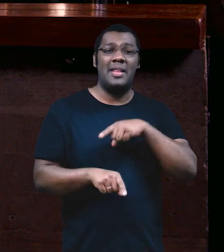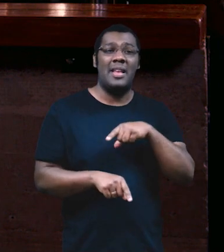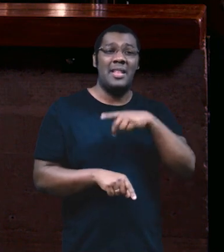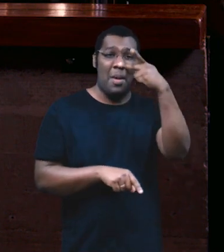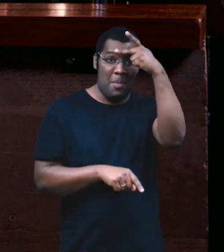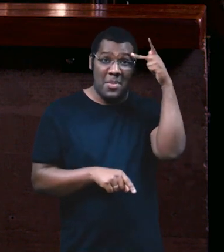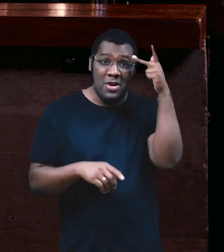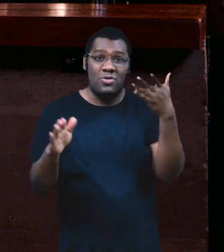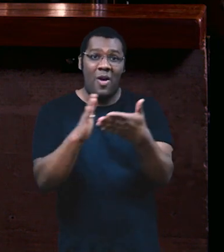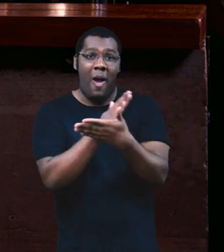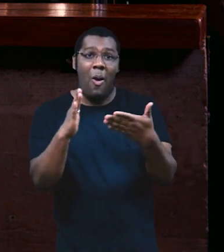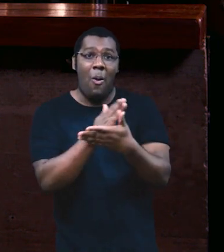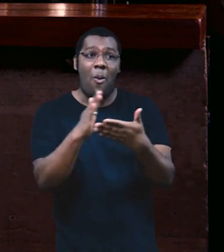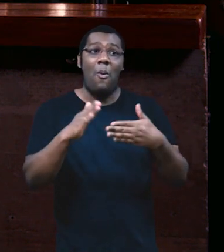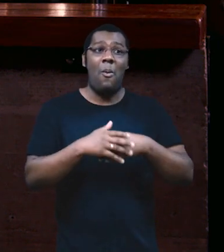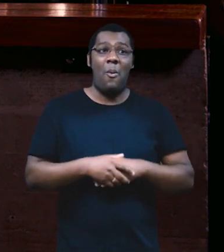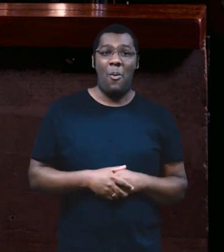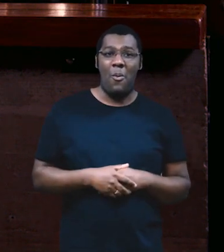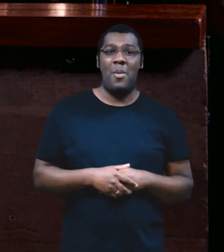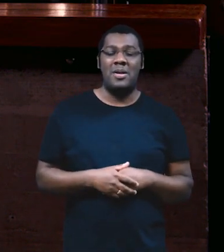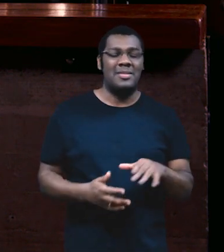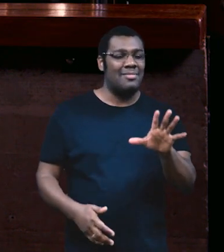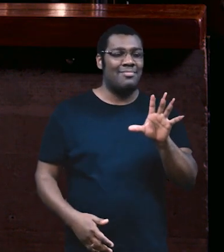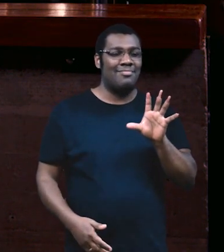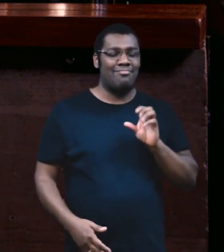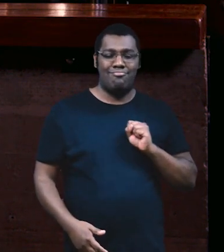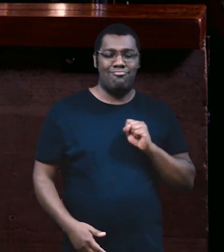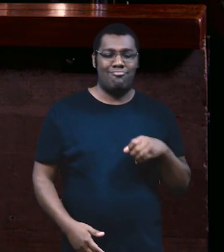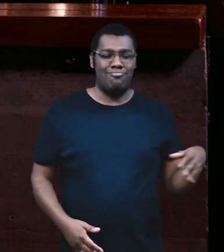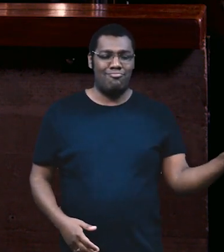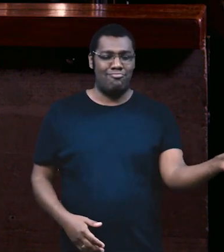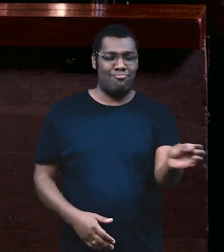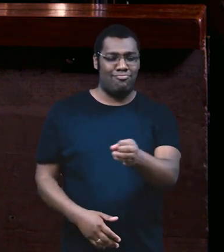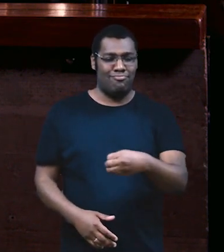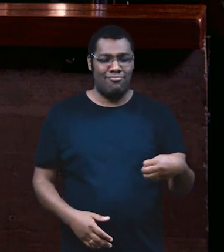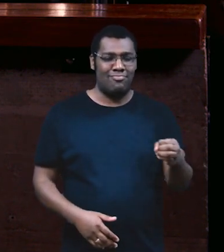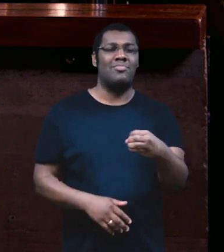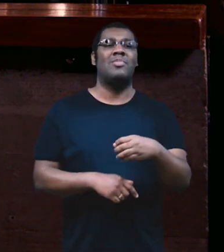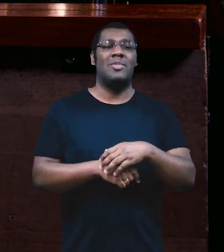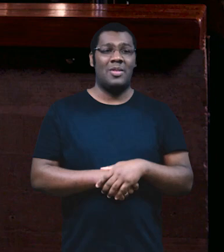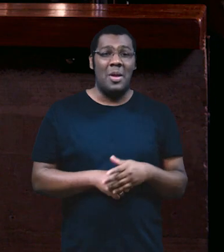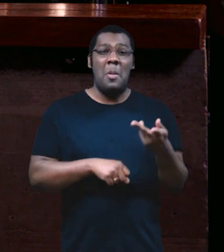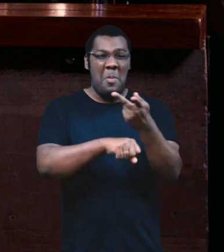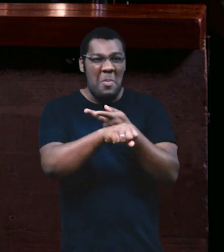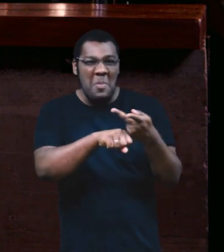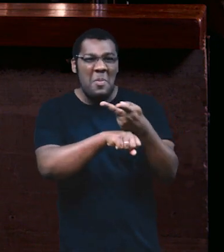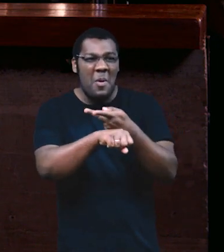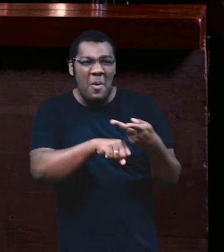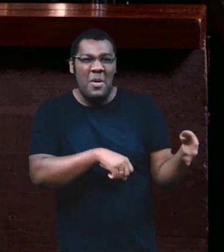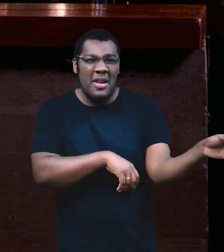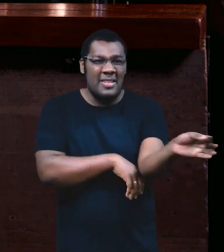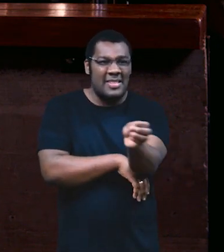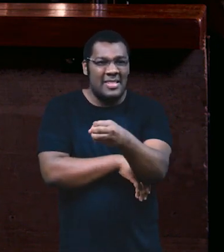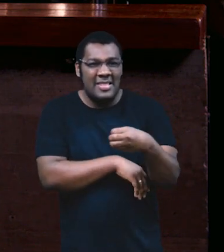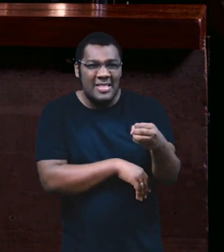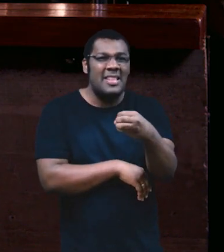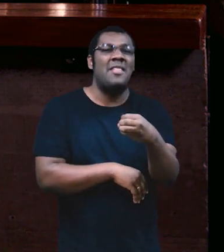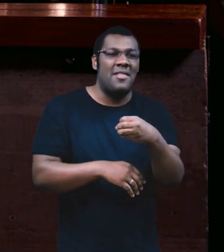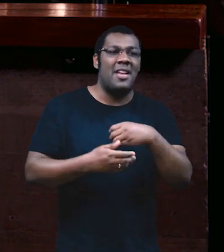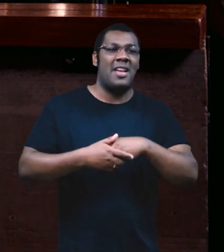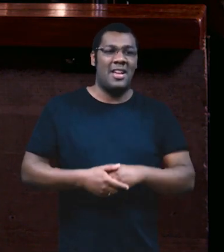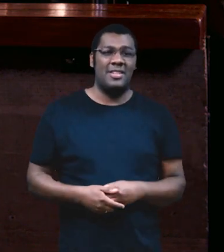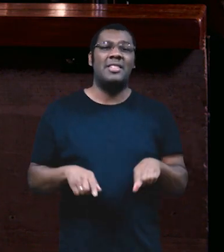são os que a gente considera os beer geeks, né? Que são as pessoas que vão atrás, buscam cervejarias específicas,